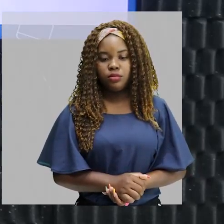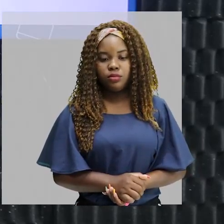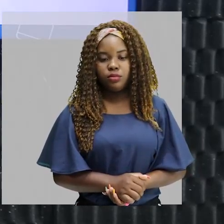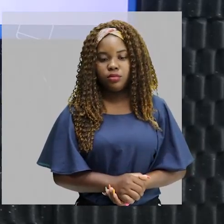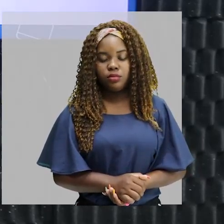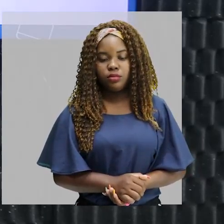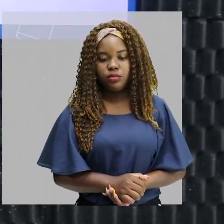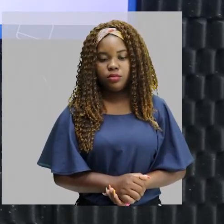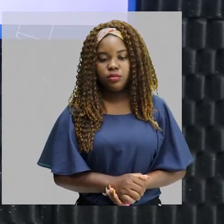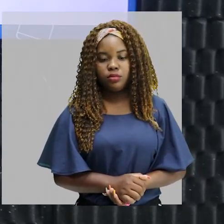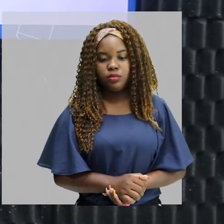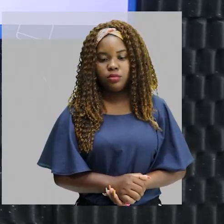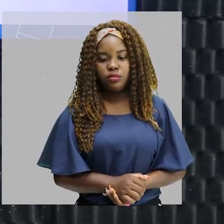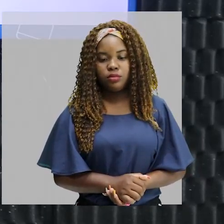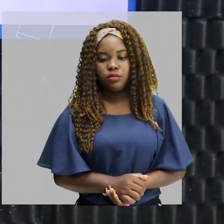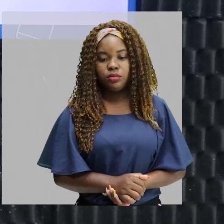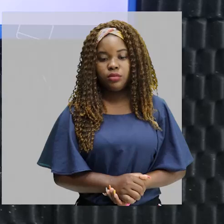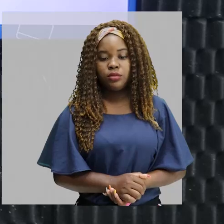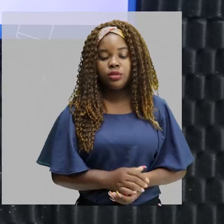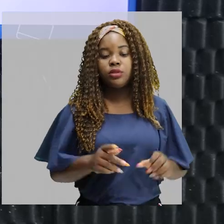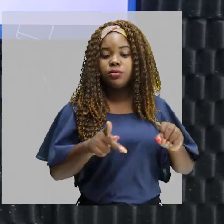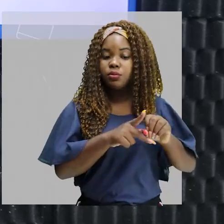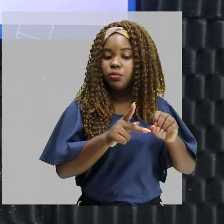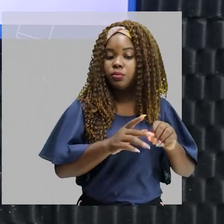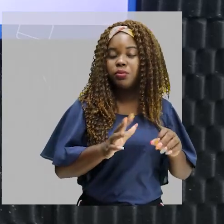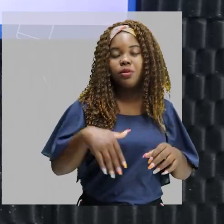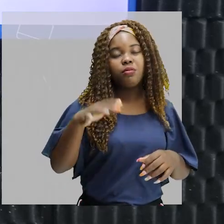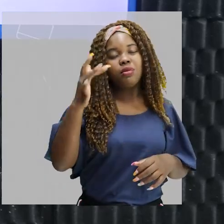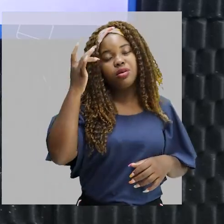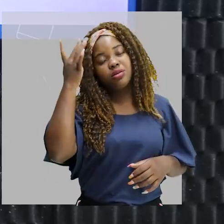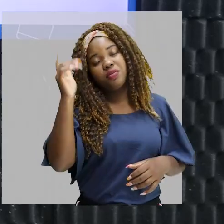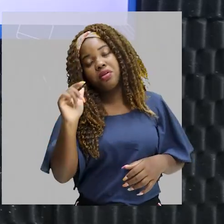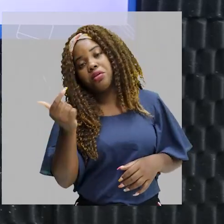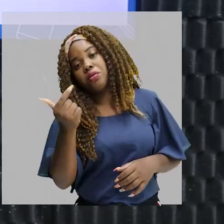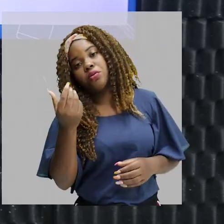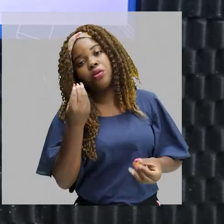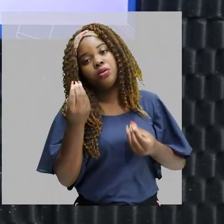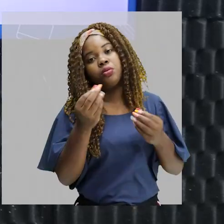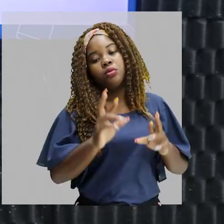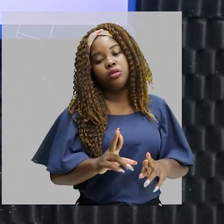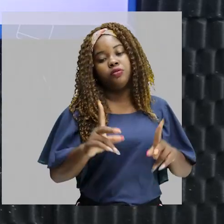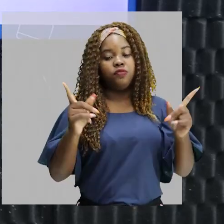na festa. Esse aqui é o pronome mais fácil, ele não tem